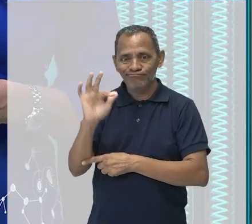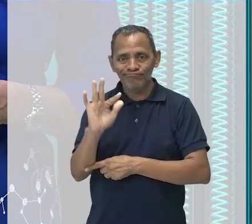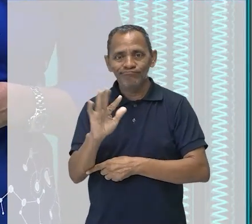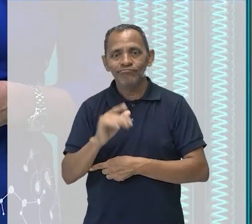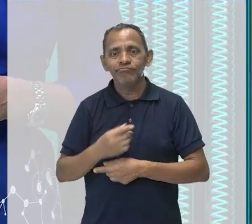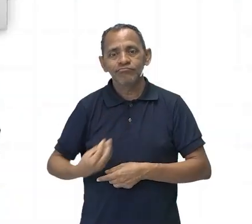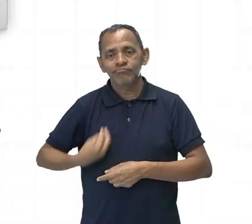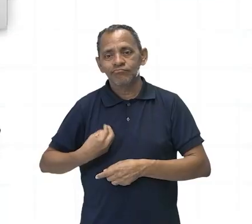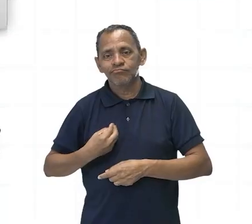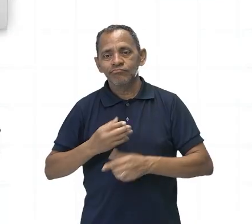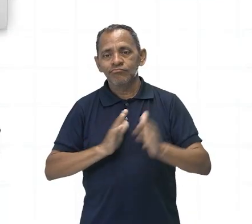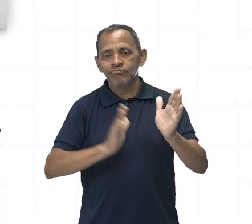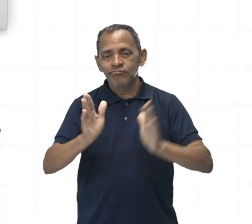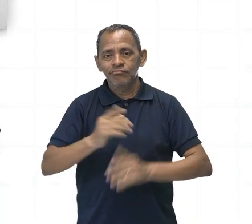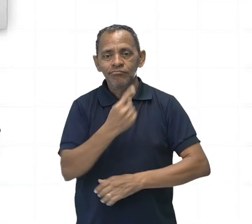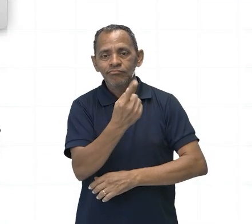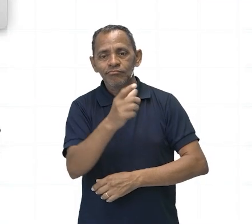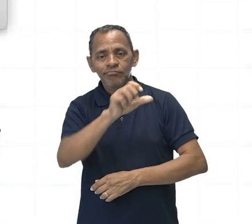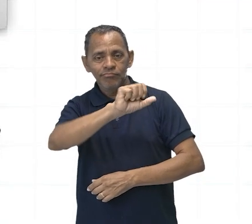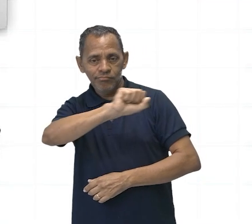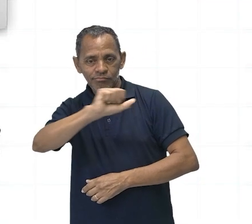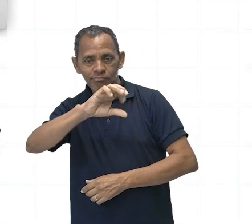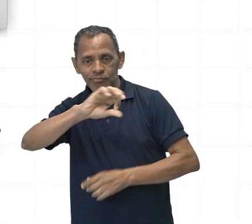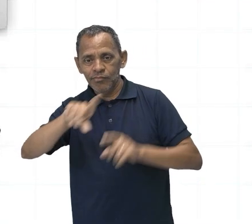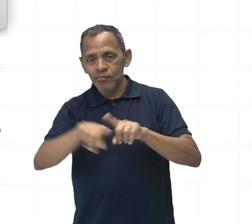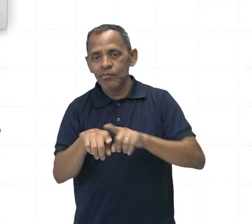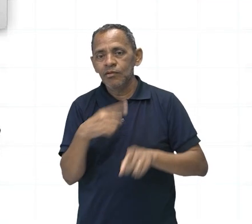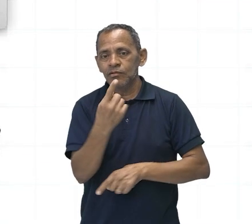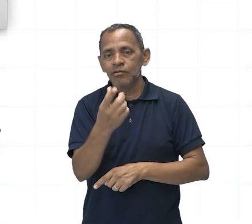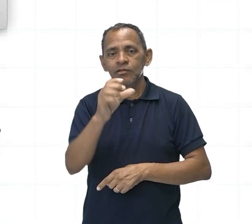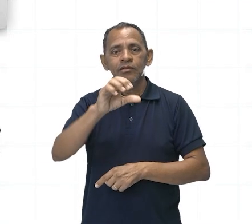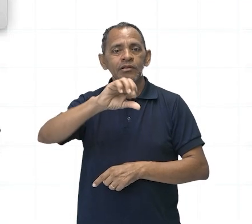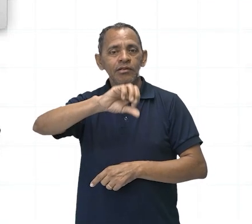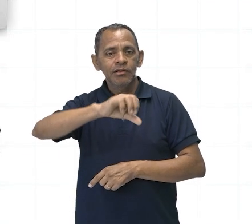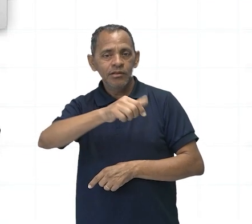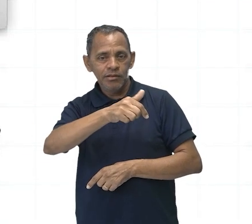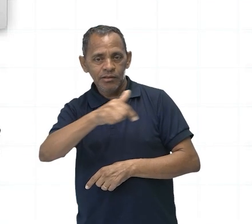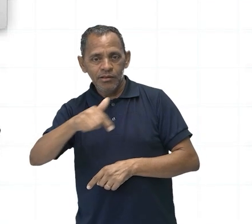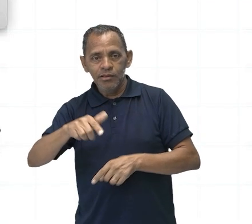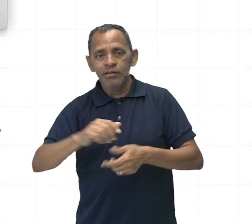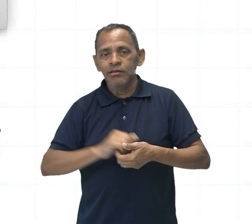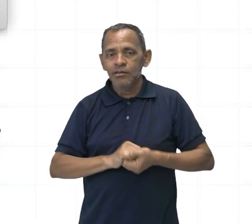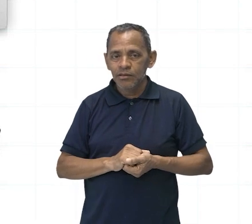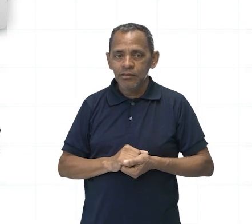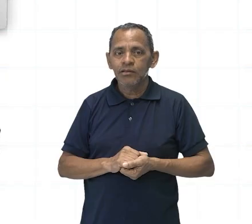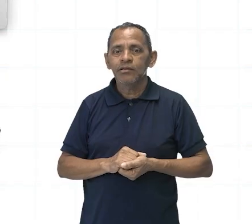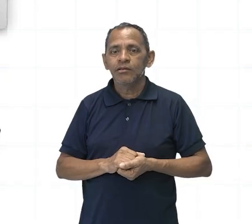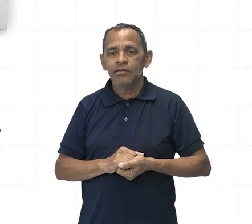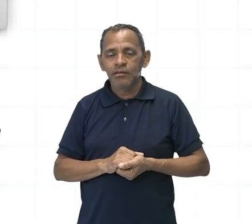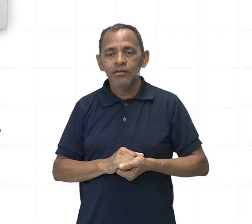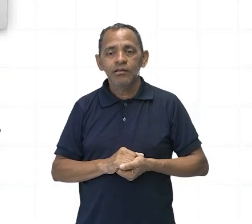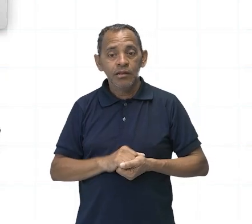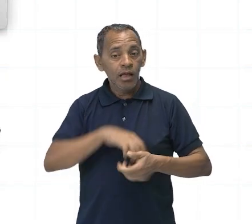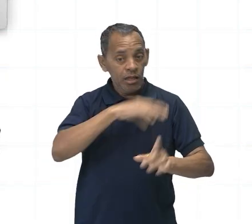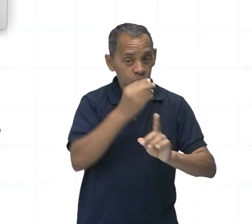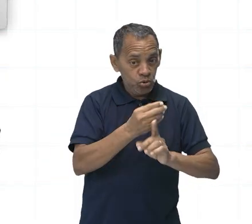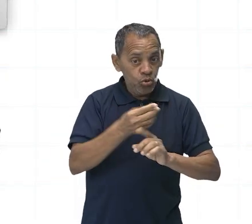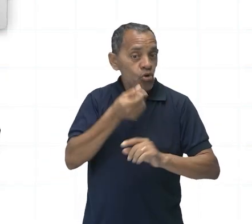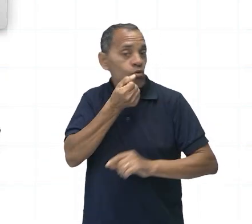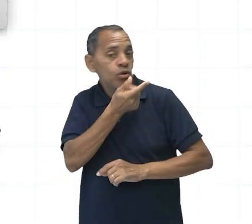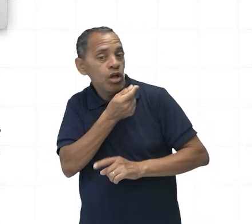certo? Ele viveu entre 1889 e 1977. Ele foi um